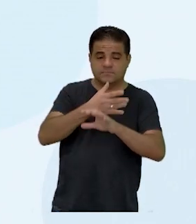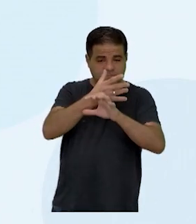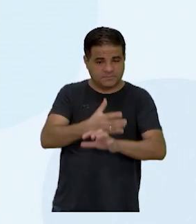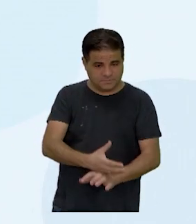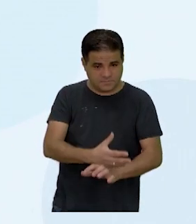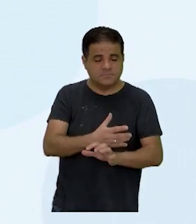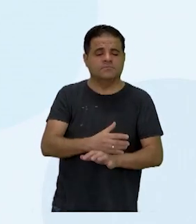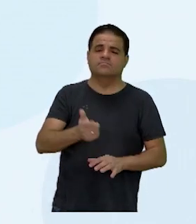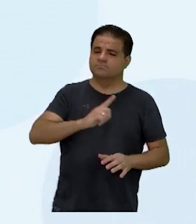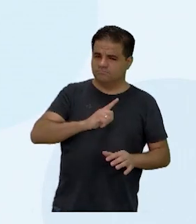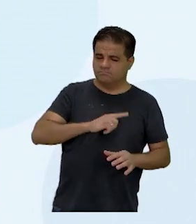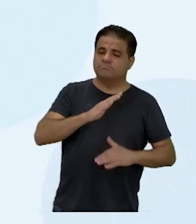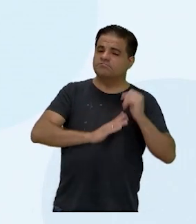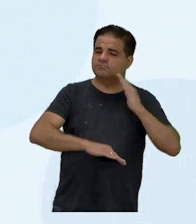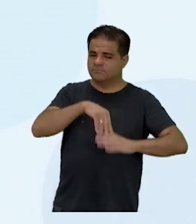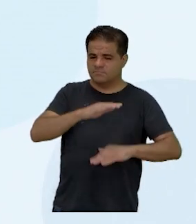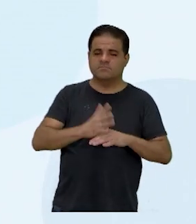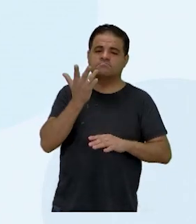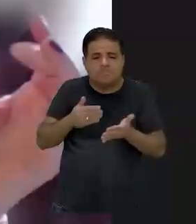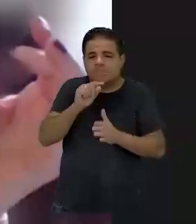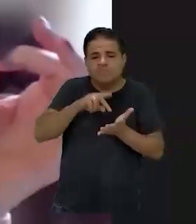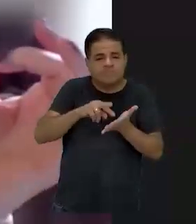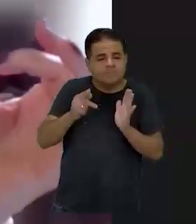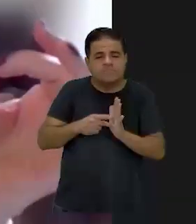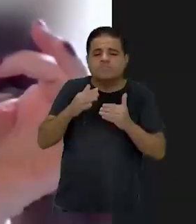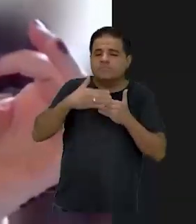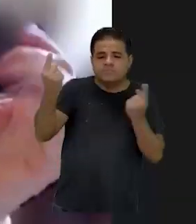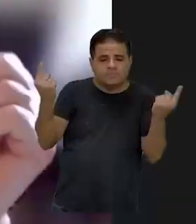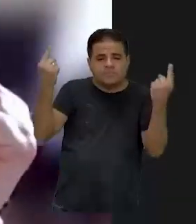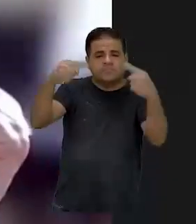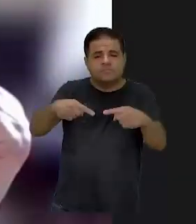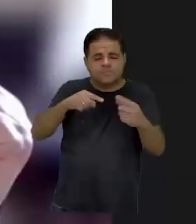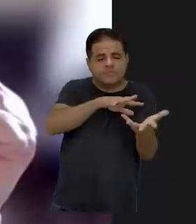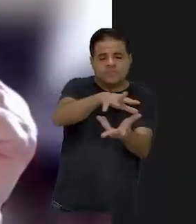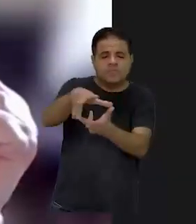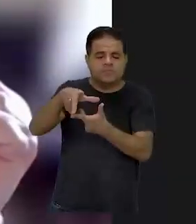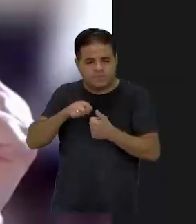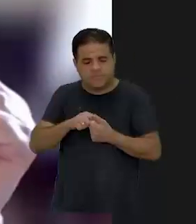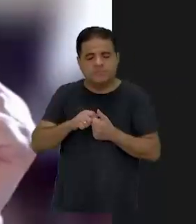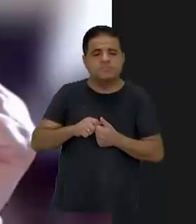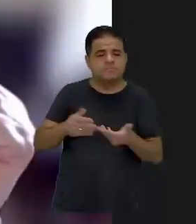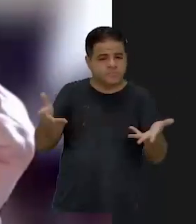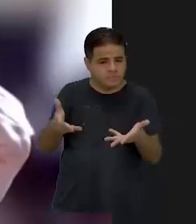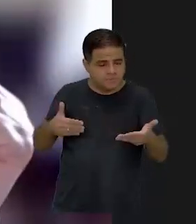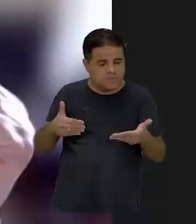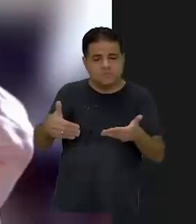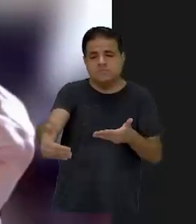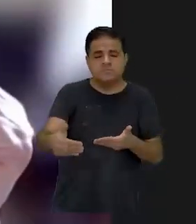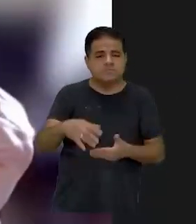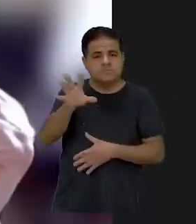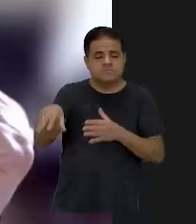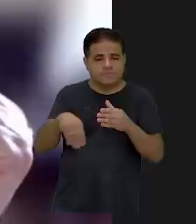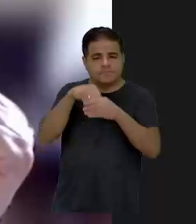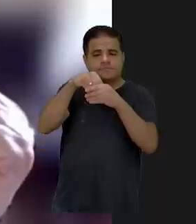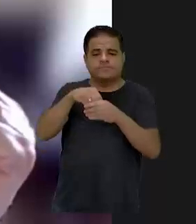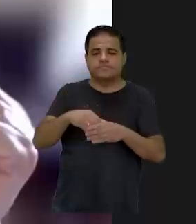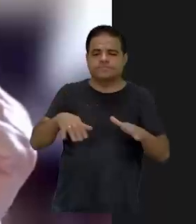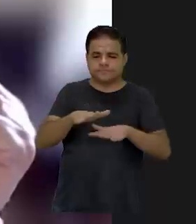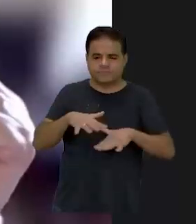ser questionados o que tem de financeiro nos seus projetos de vida. E o